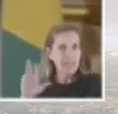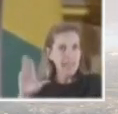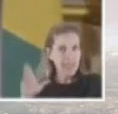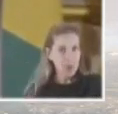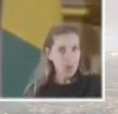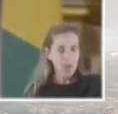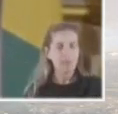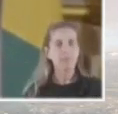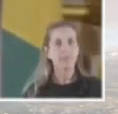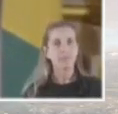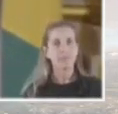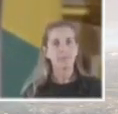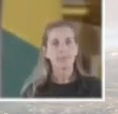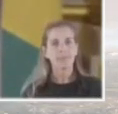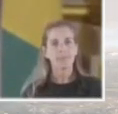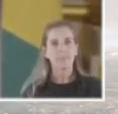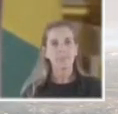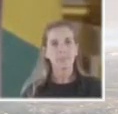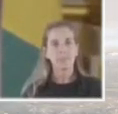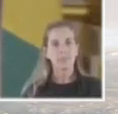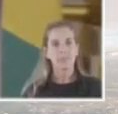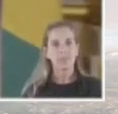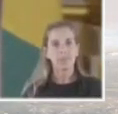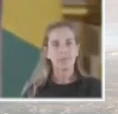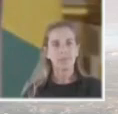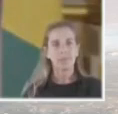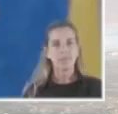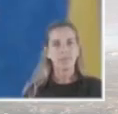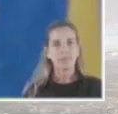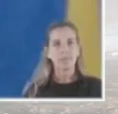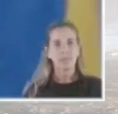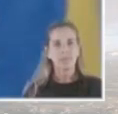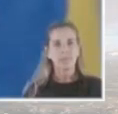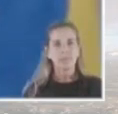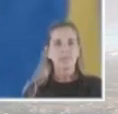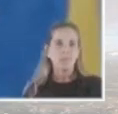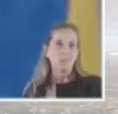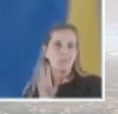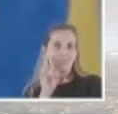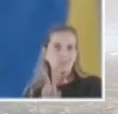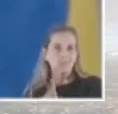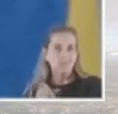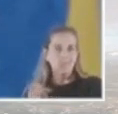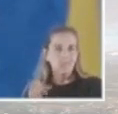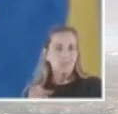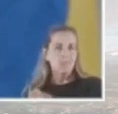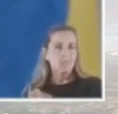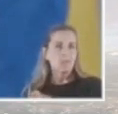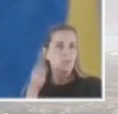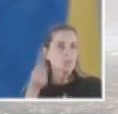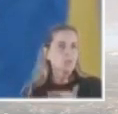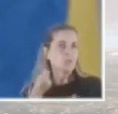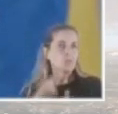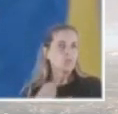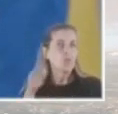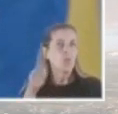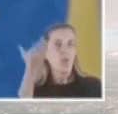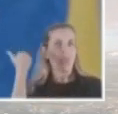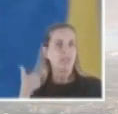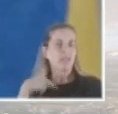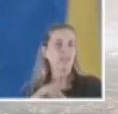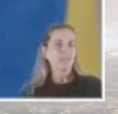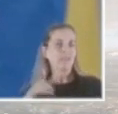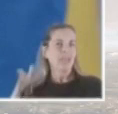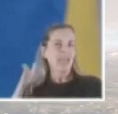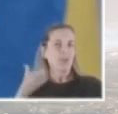com que esse comércio volte a ter o fluxo devido. Trocar com uma economia muito frágil, prejudica o